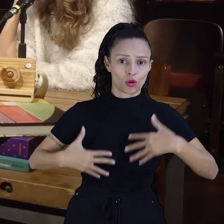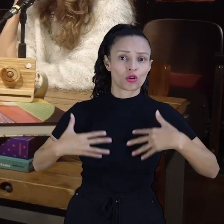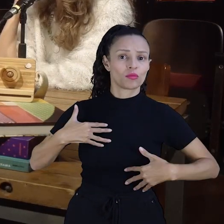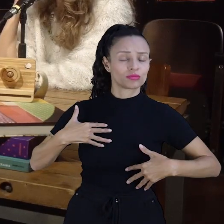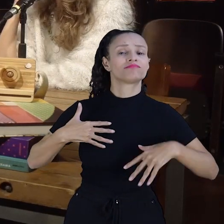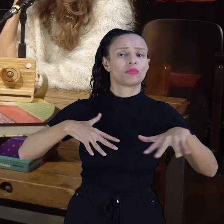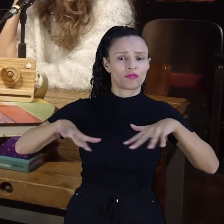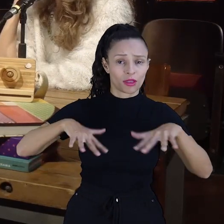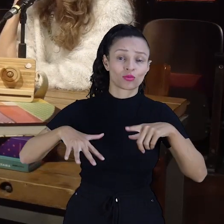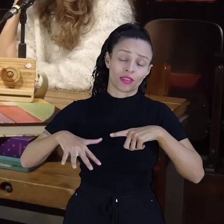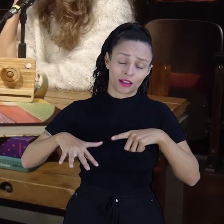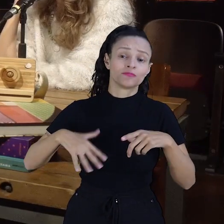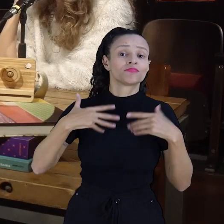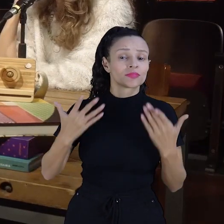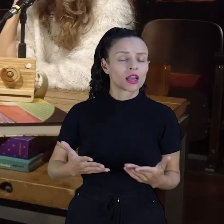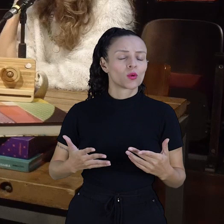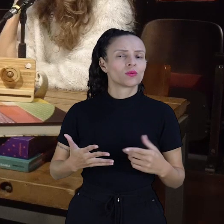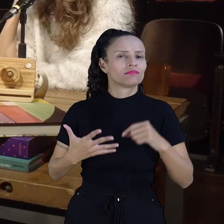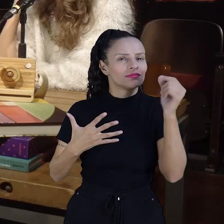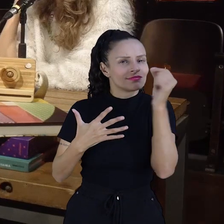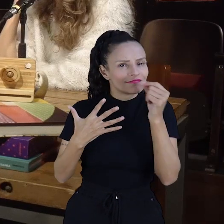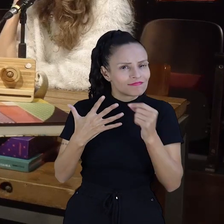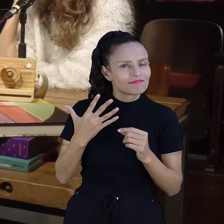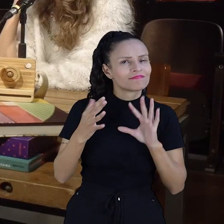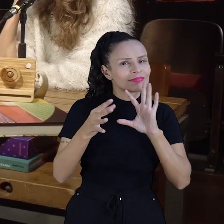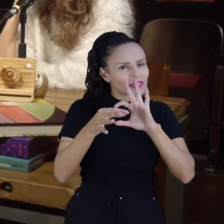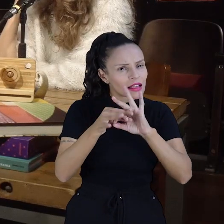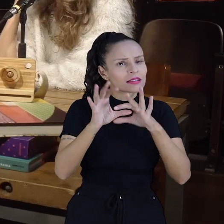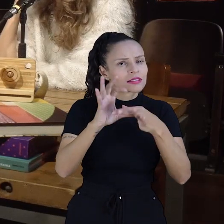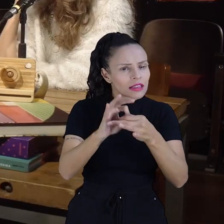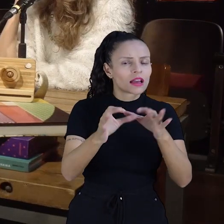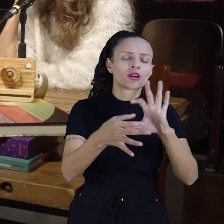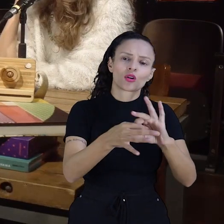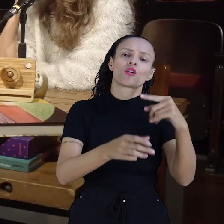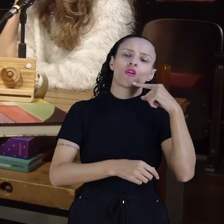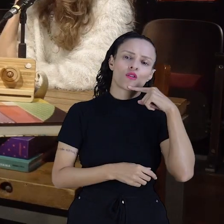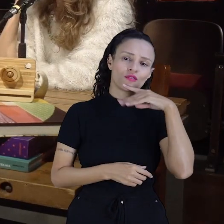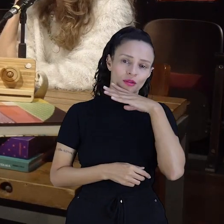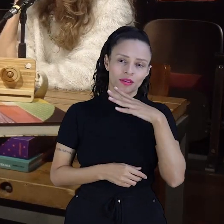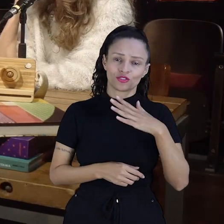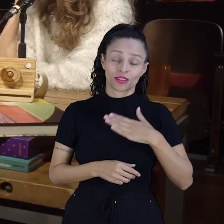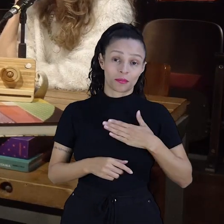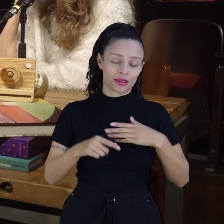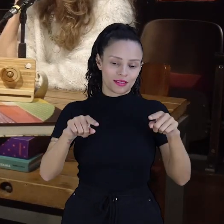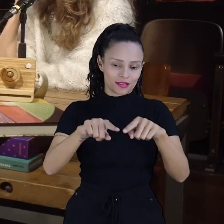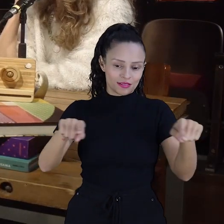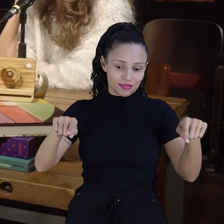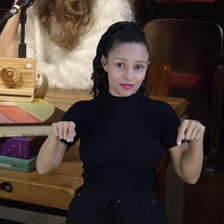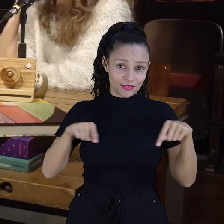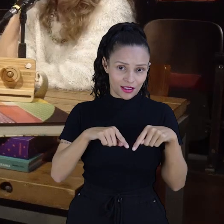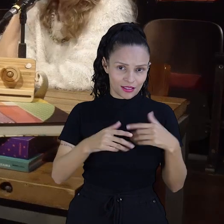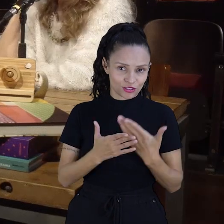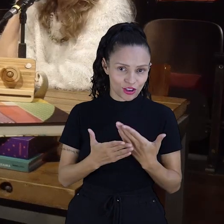né? Todo corpo tem movimento. E essas coisas começaram a se entrelaçar e isso, obviamente, entrou na minha sala